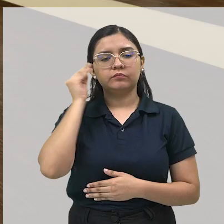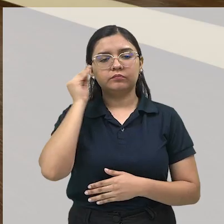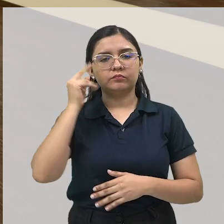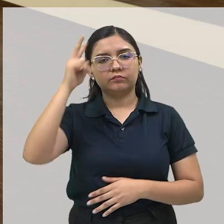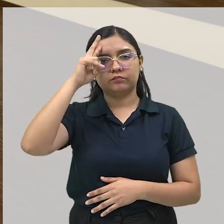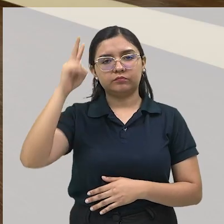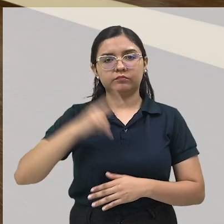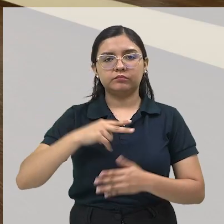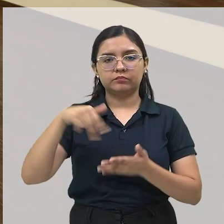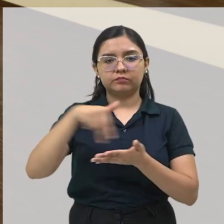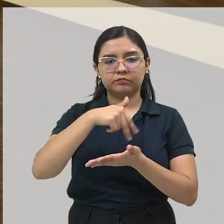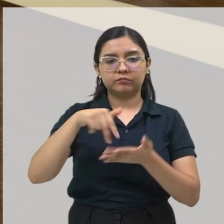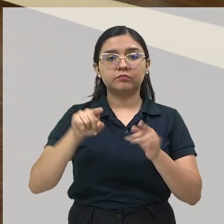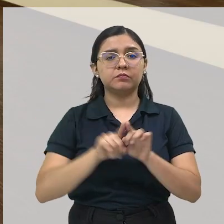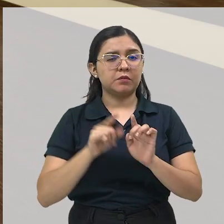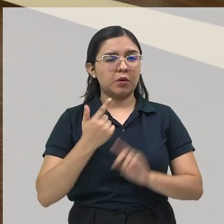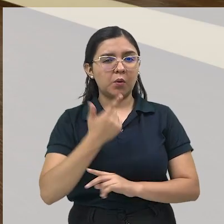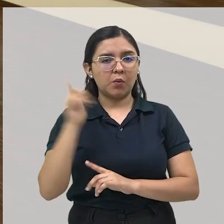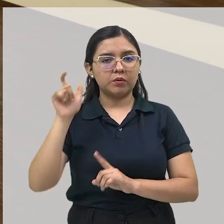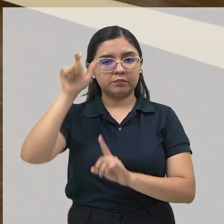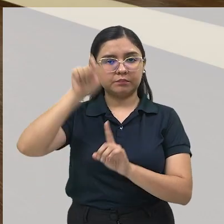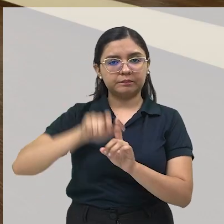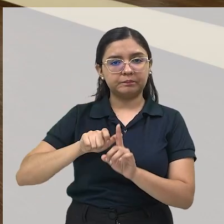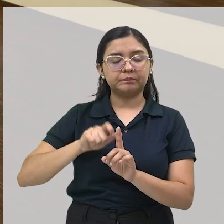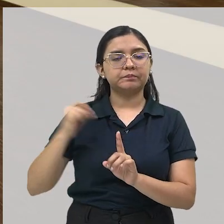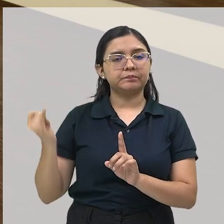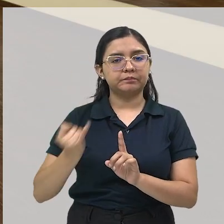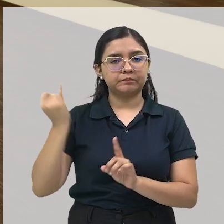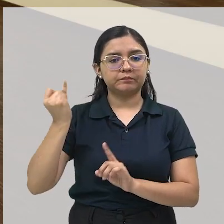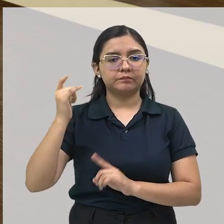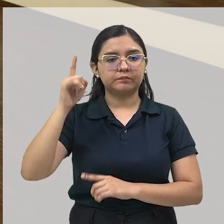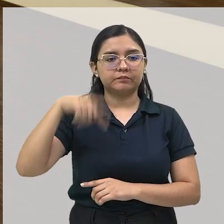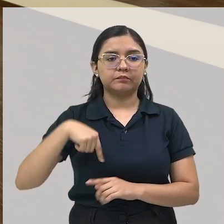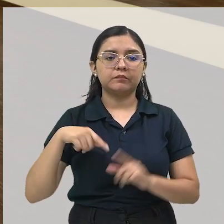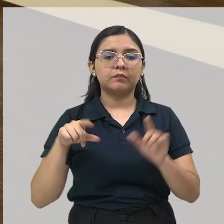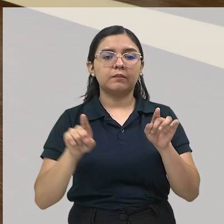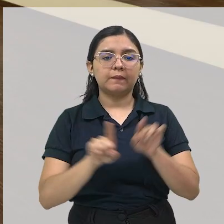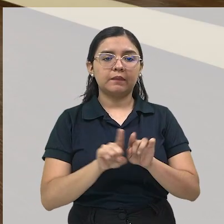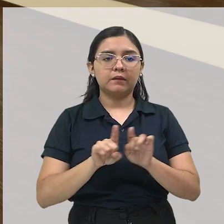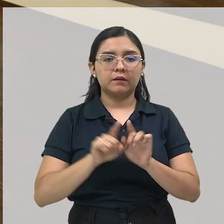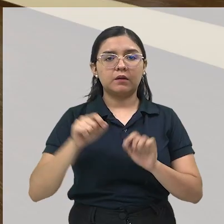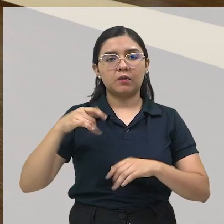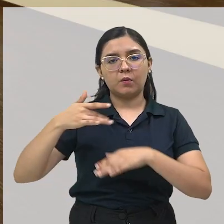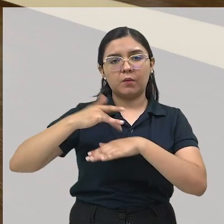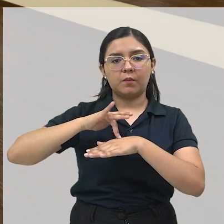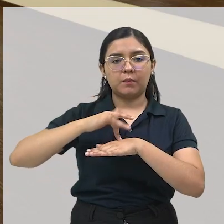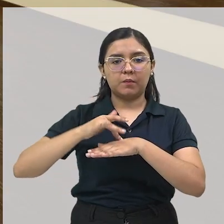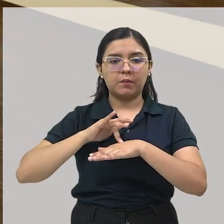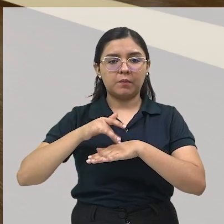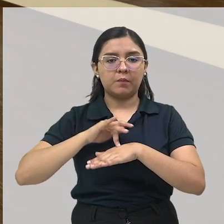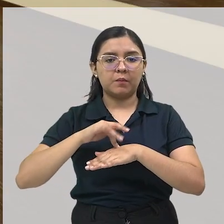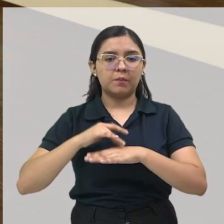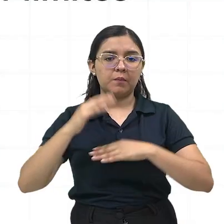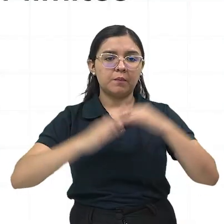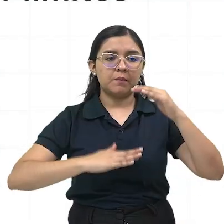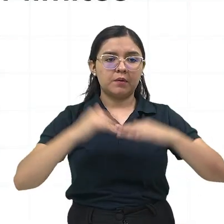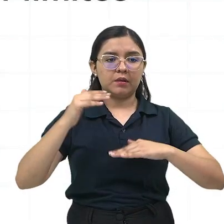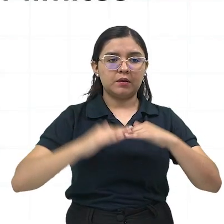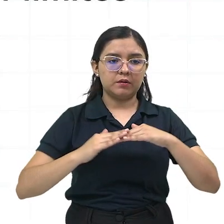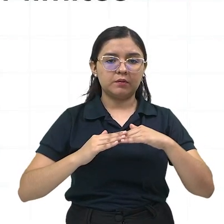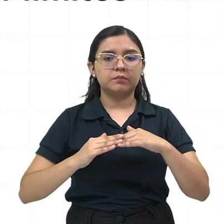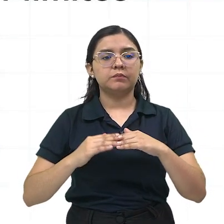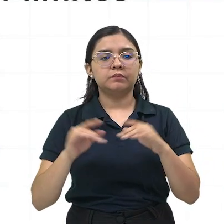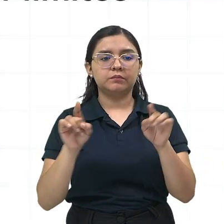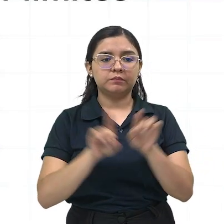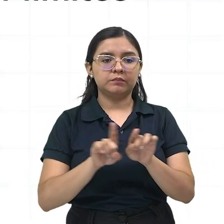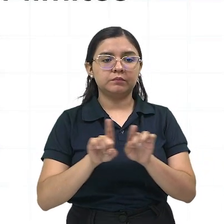Duncan e tem uma outra personalidade, que foi o Rudolf Laban, bailarino, né? E ele desenvolve uma